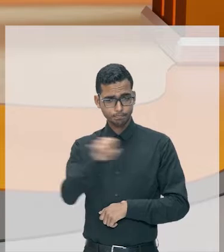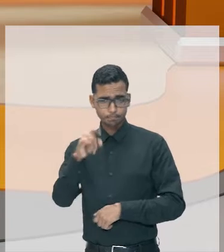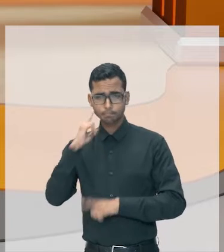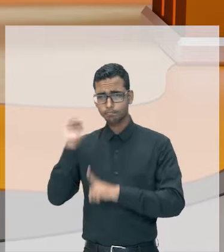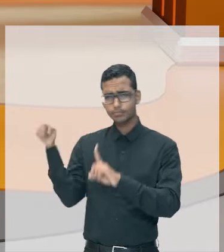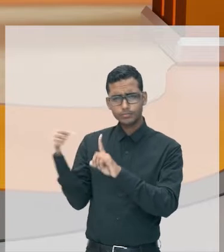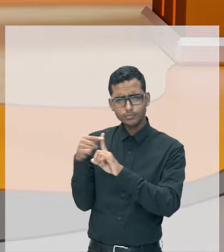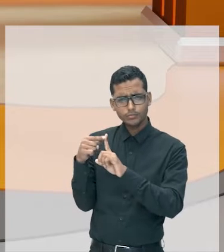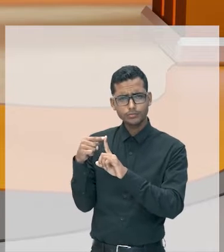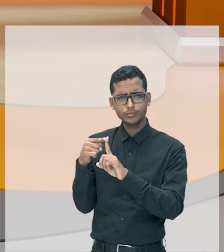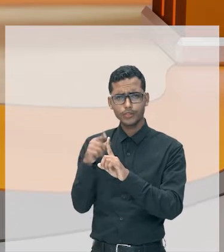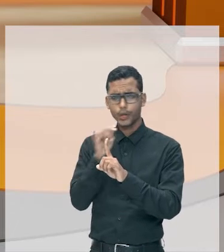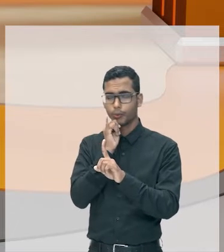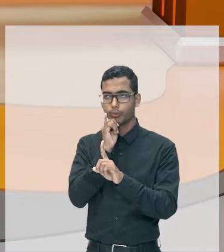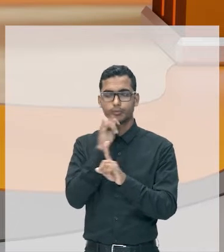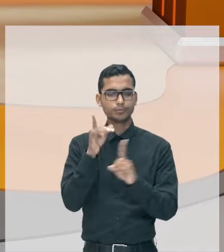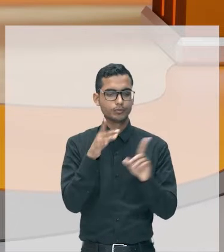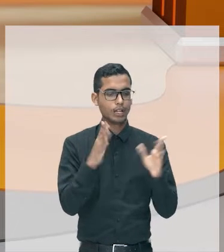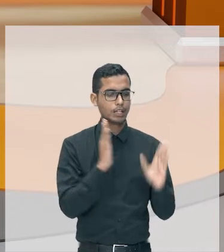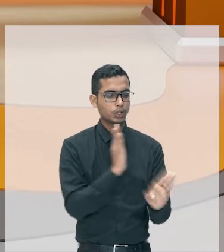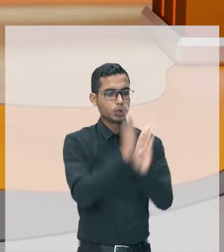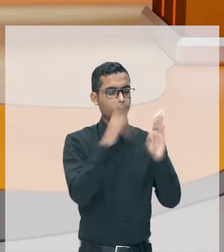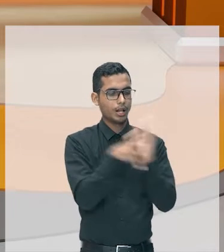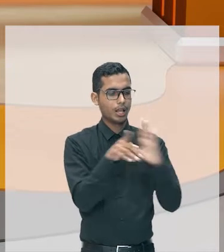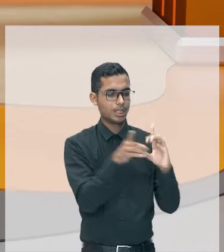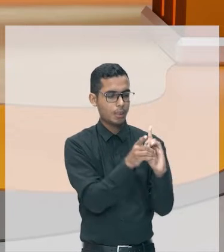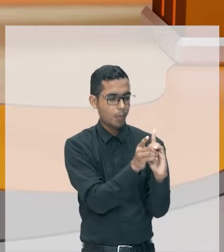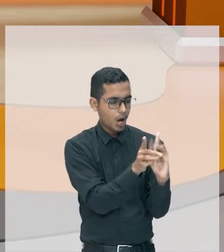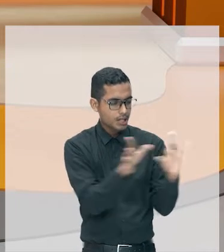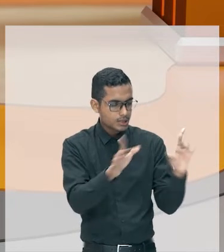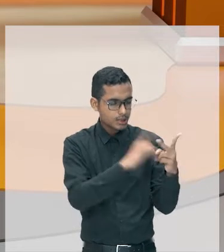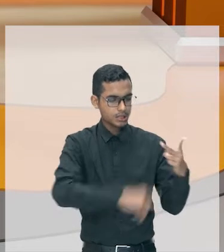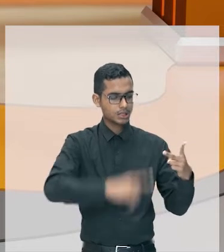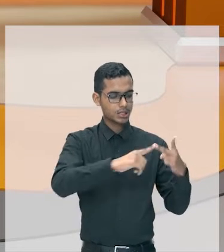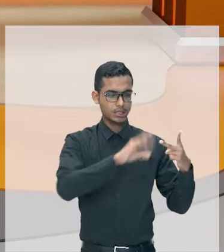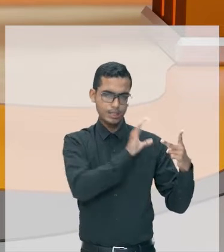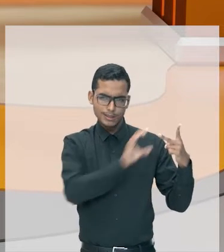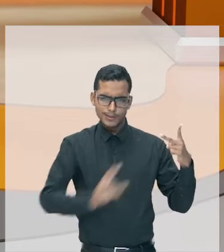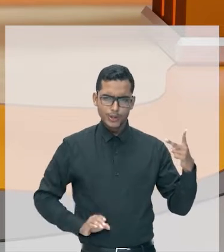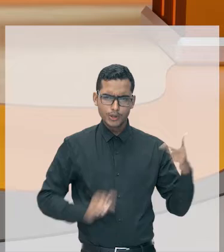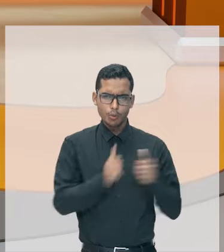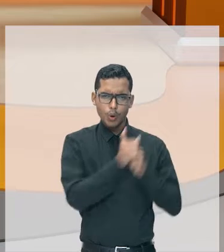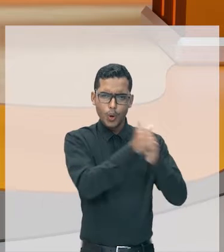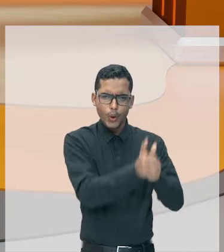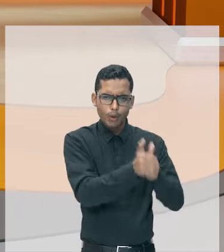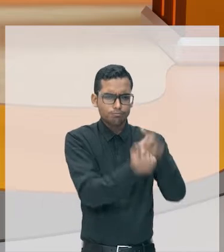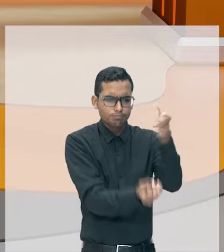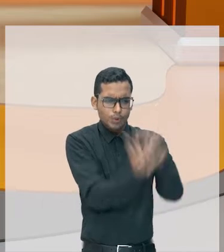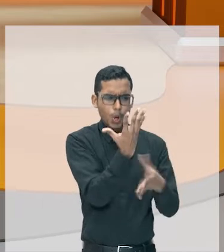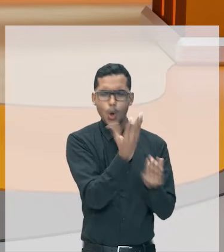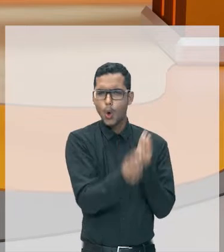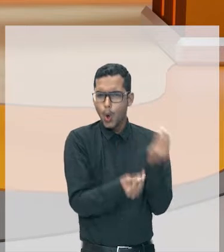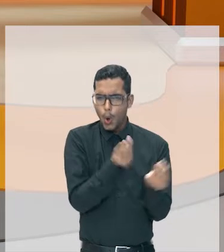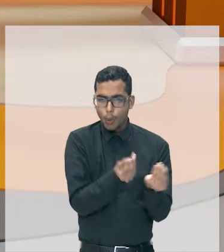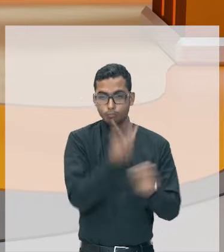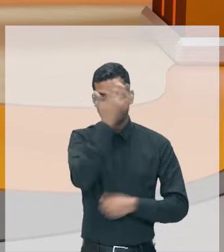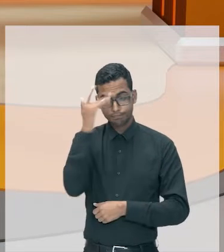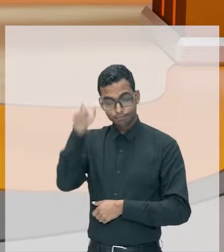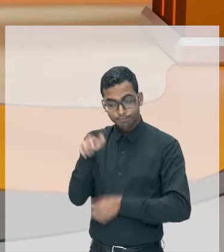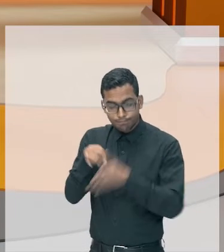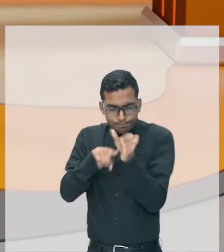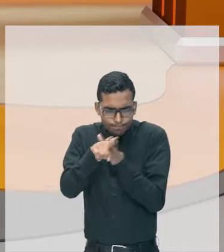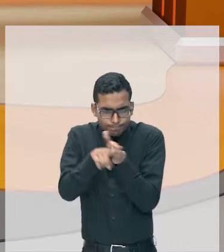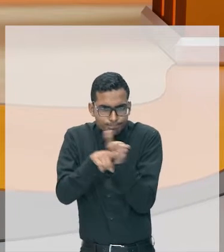origem da democracia e do cristianismo ou da produção de papel, o historiador vai ter que explorar, então, um